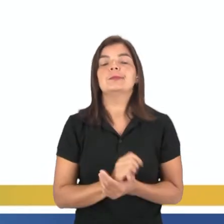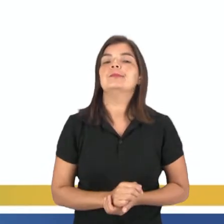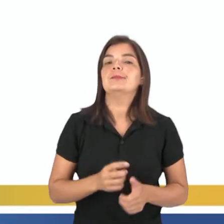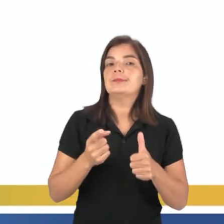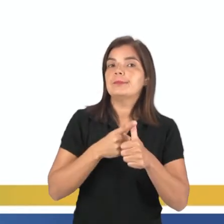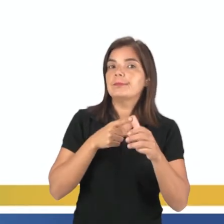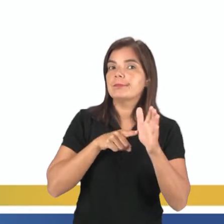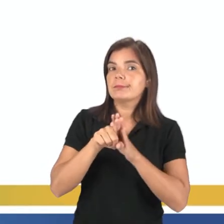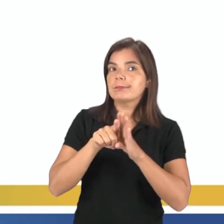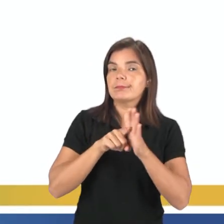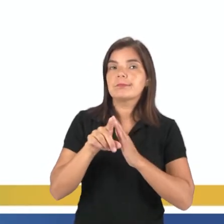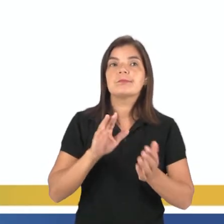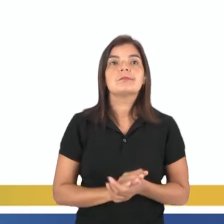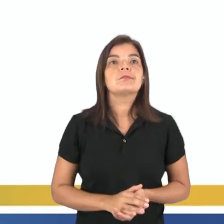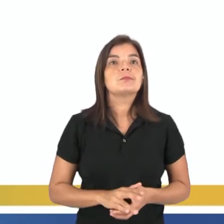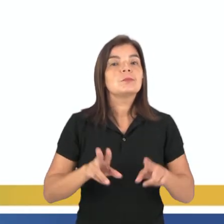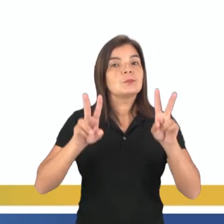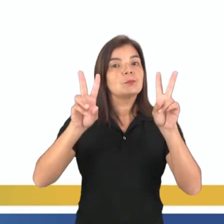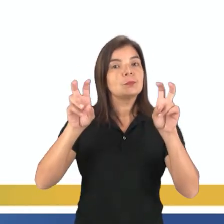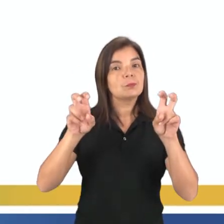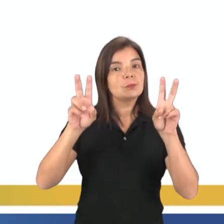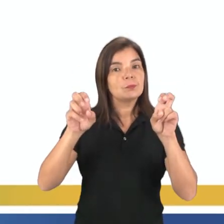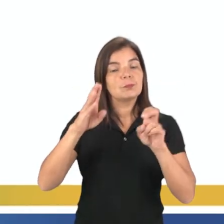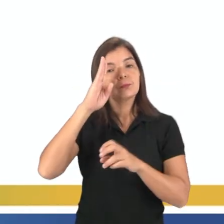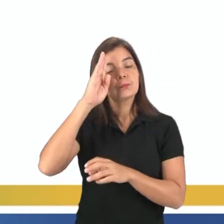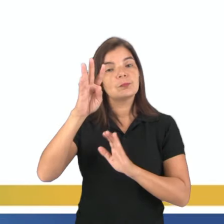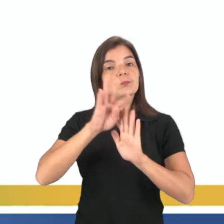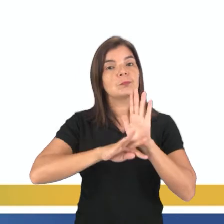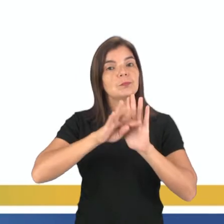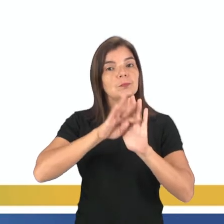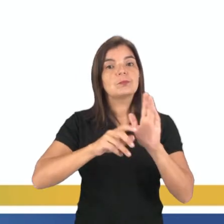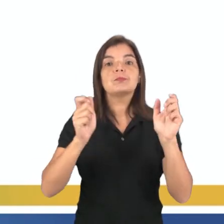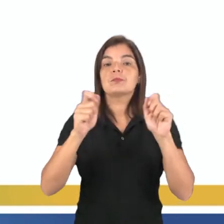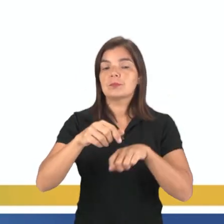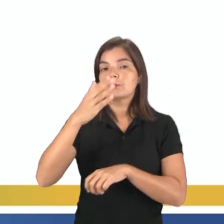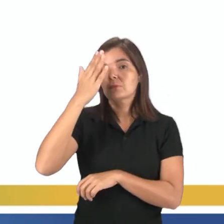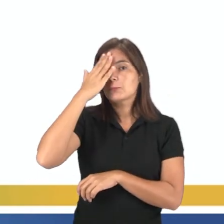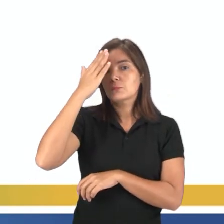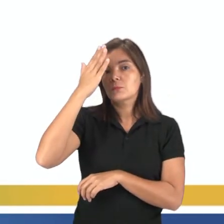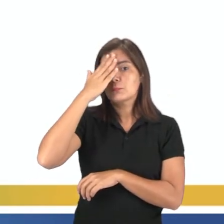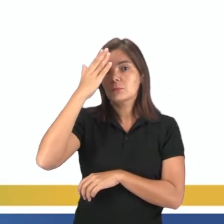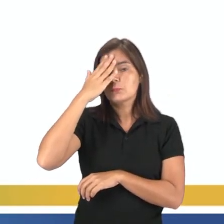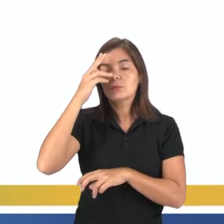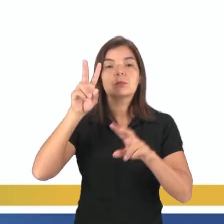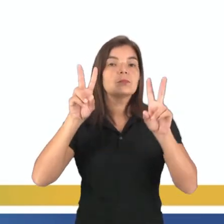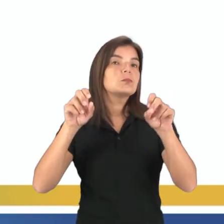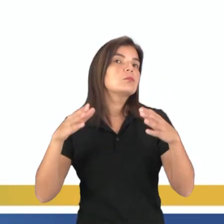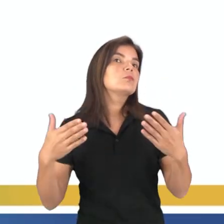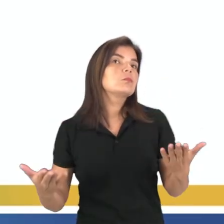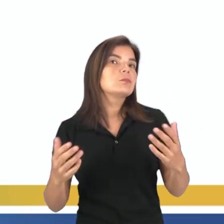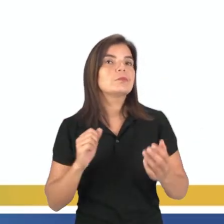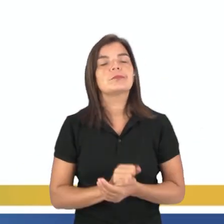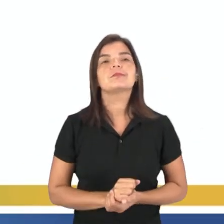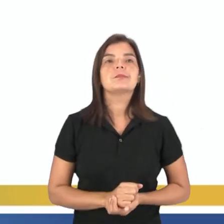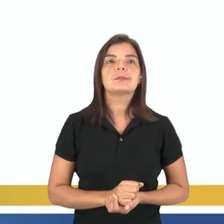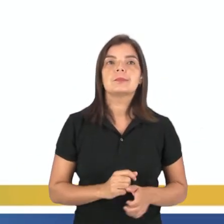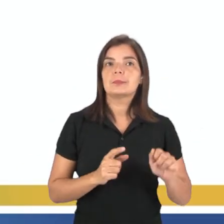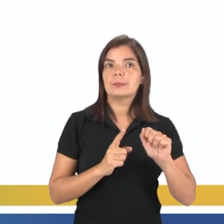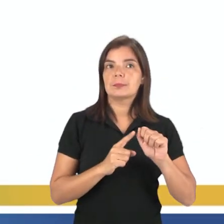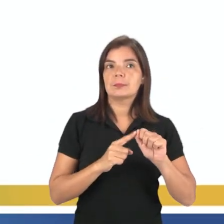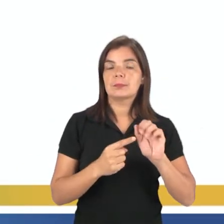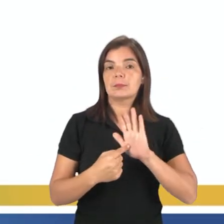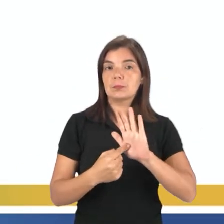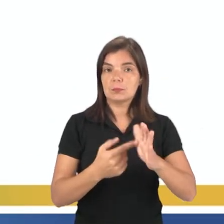Primeira pergunta. O tema principal do texto, que pode ser entendido por meio do título, é